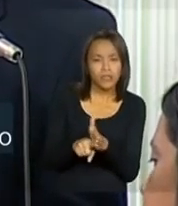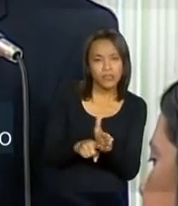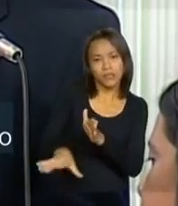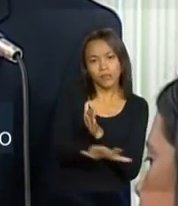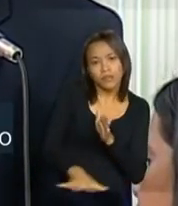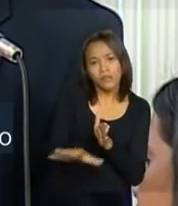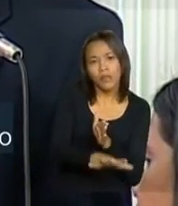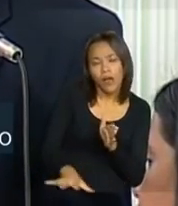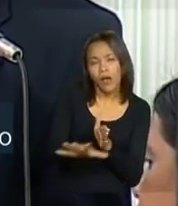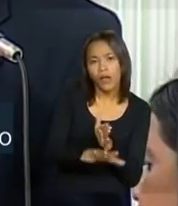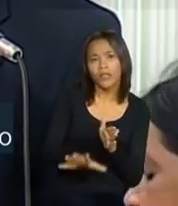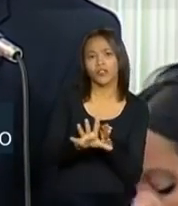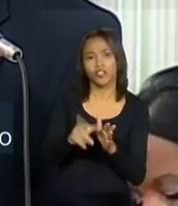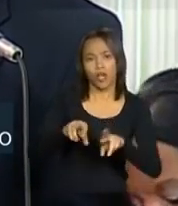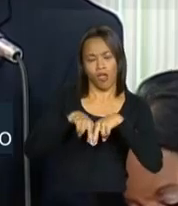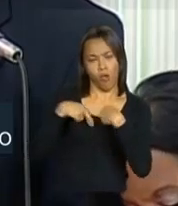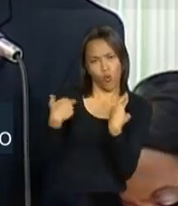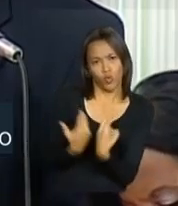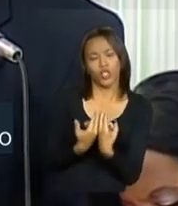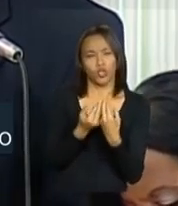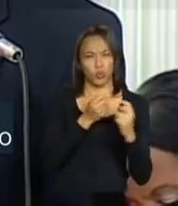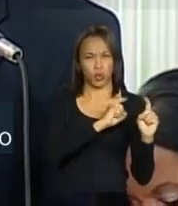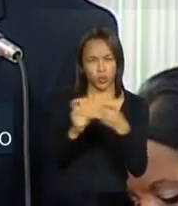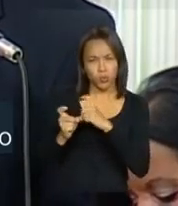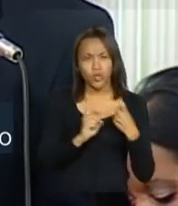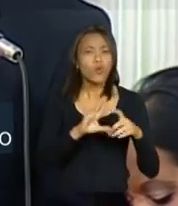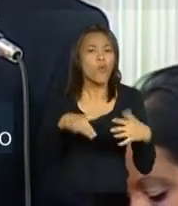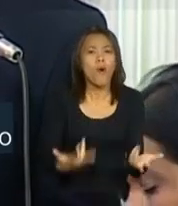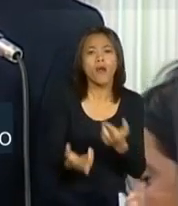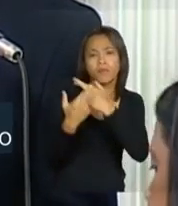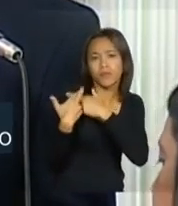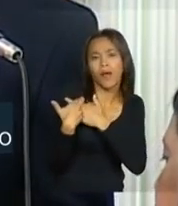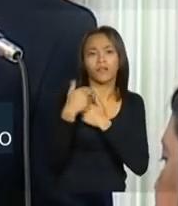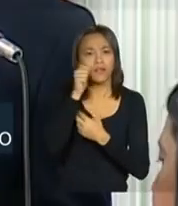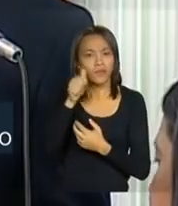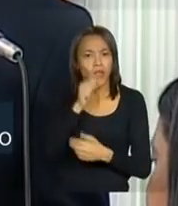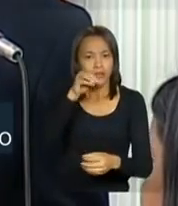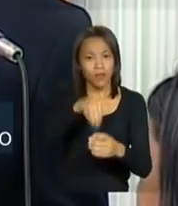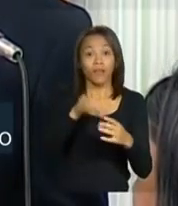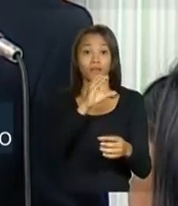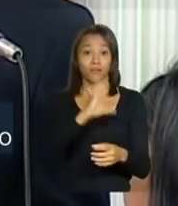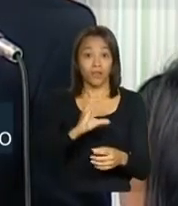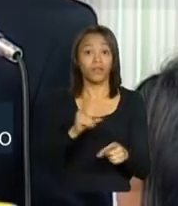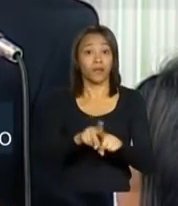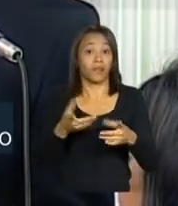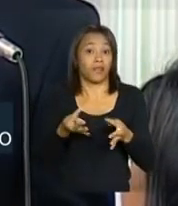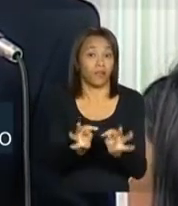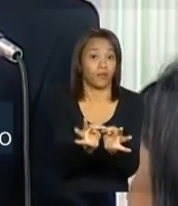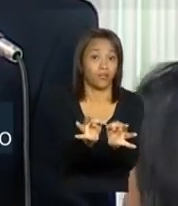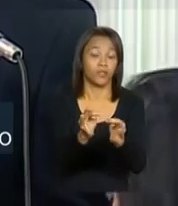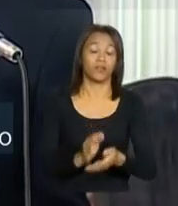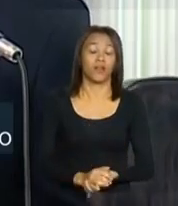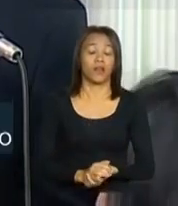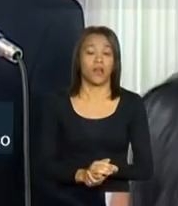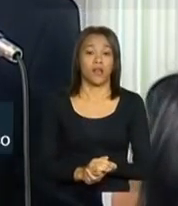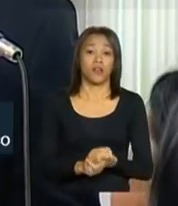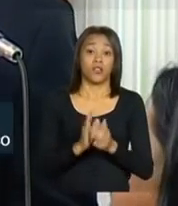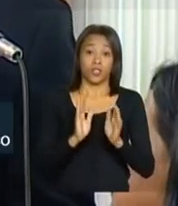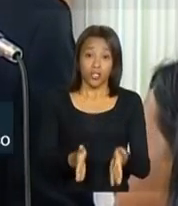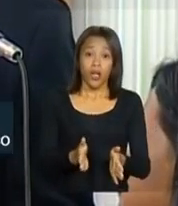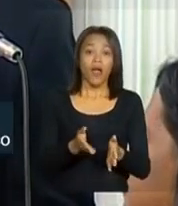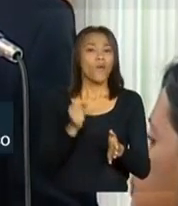campo reunidos para debater o papel das mulheres na ciência e na tecnologia. As recomendações emanadas